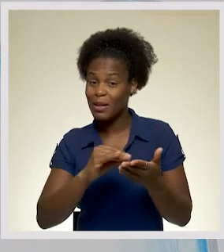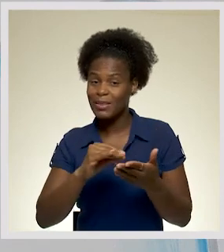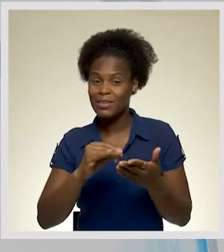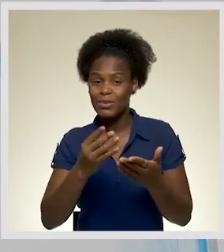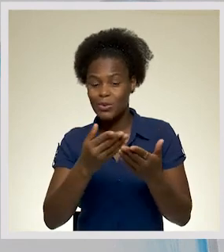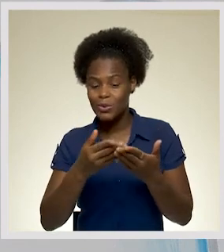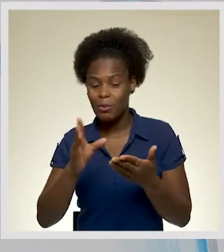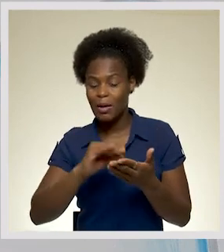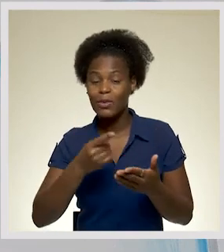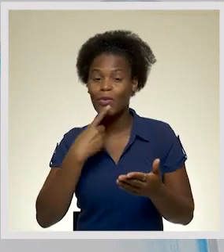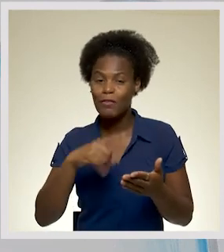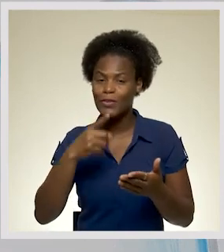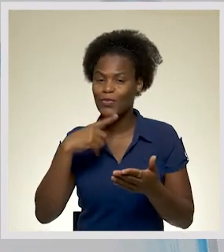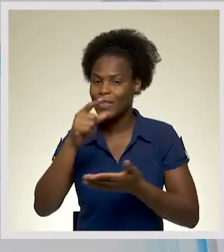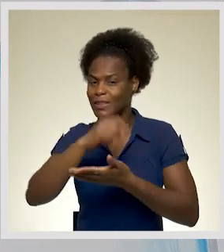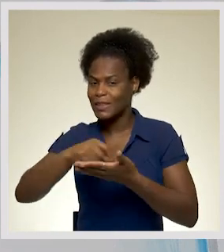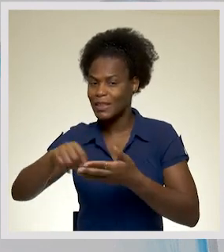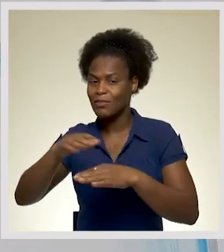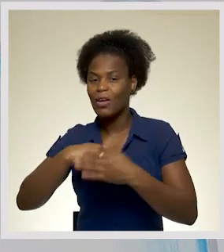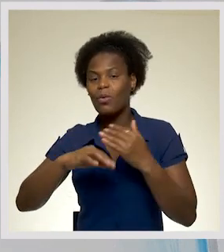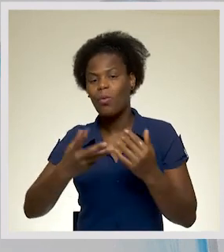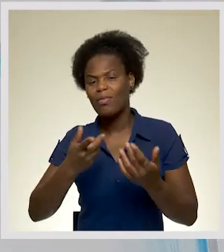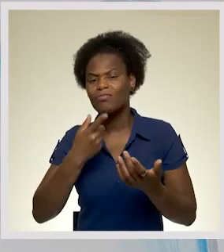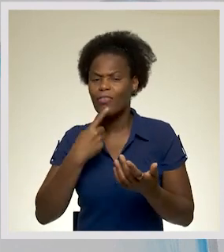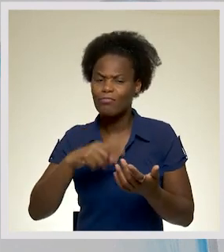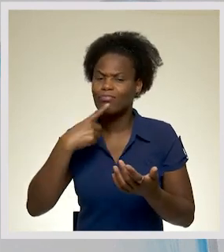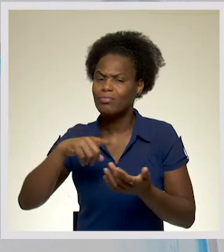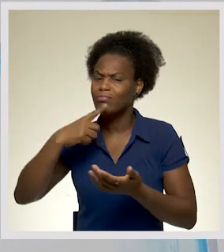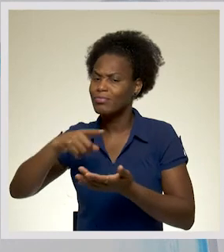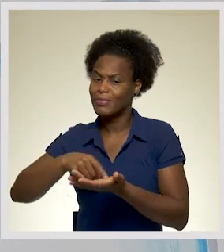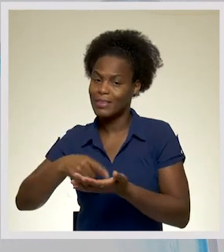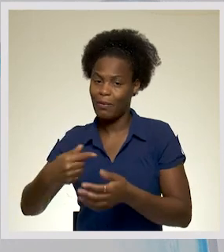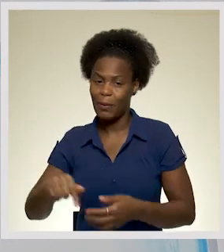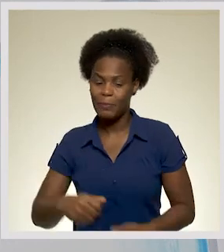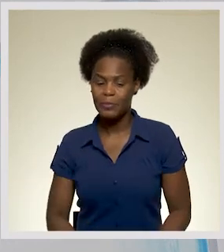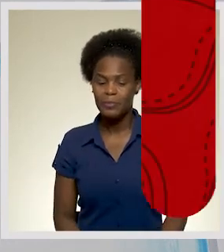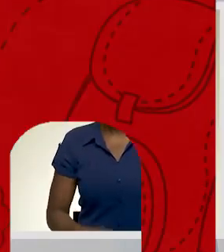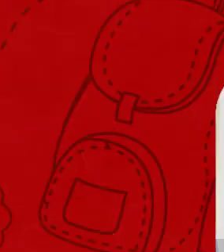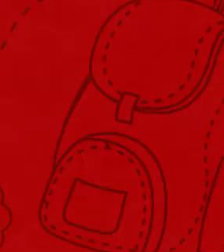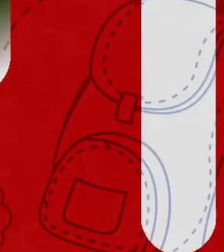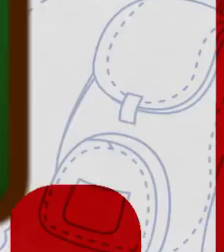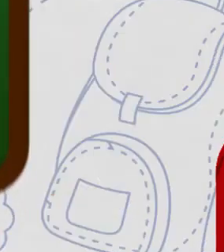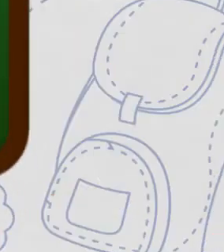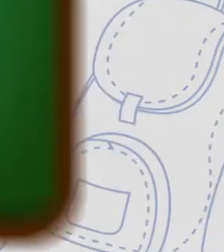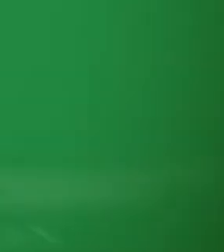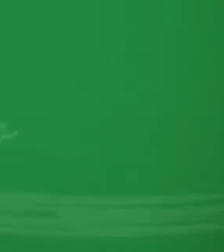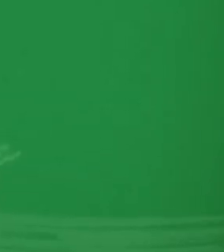Estudem, repitam exercícios quantas vezes for necessário.